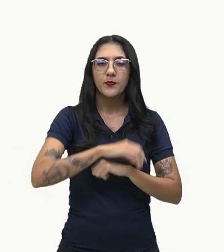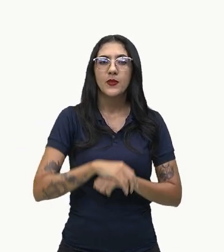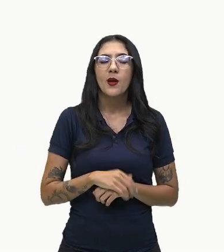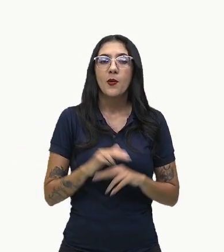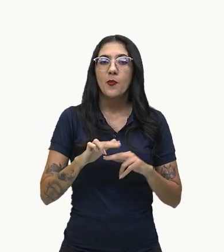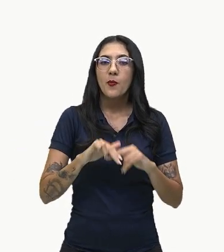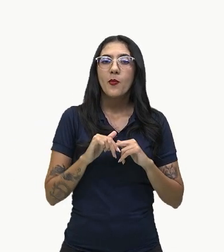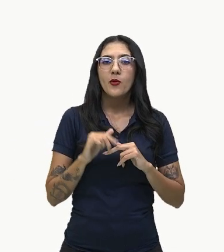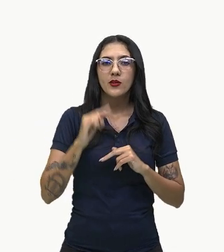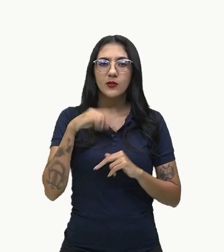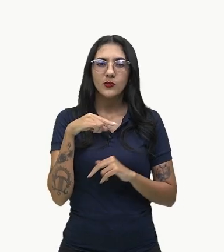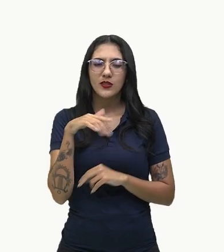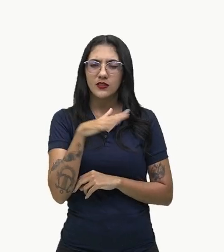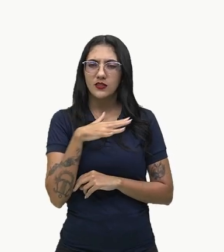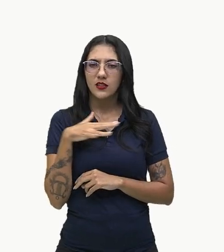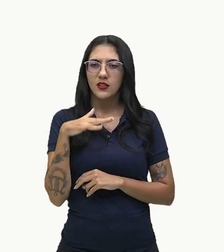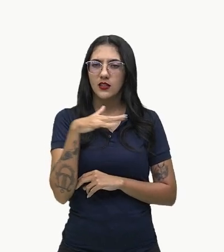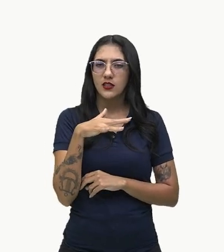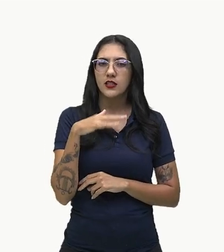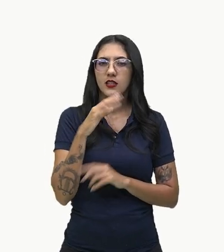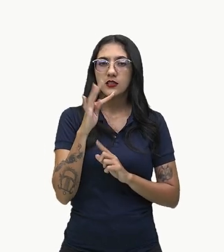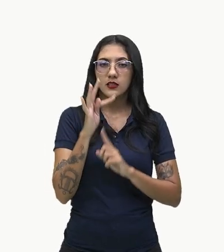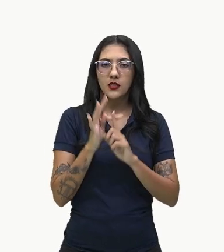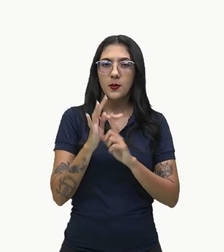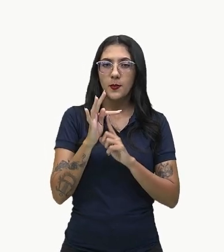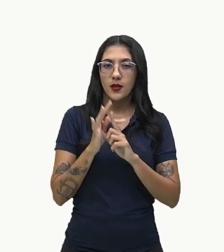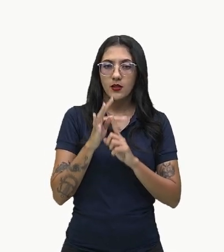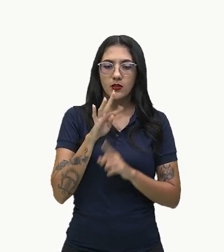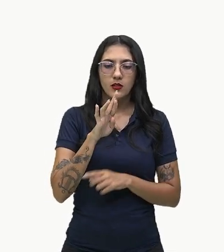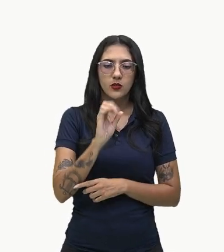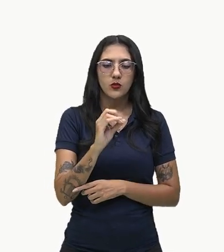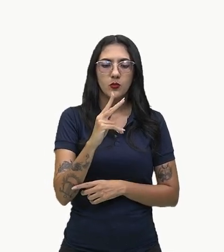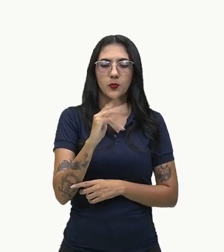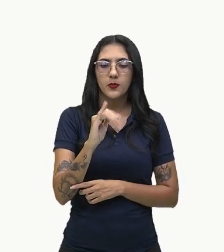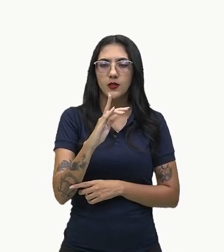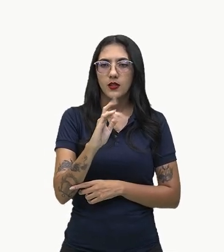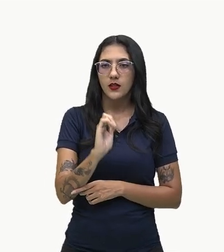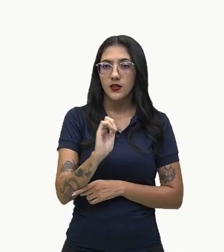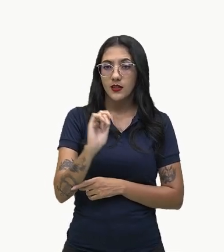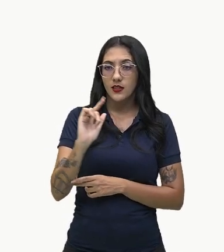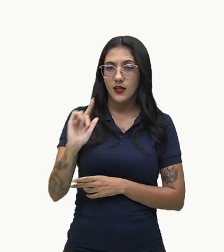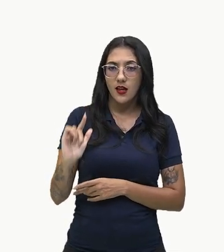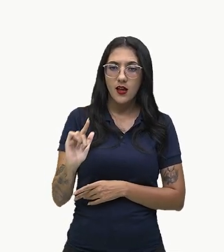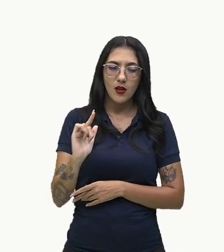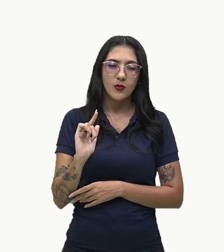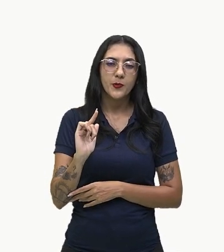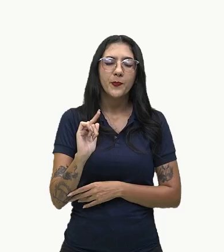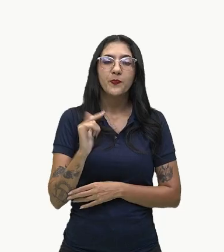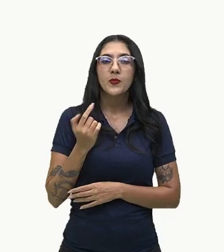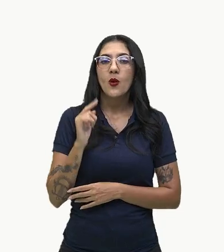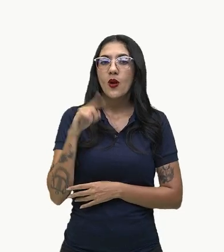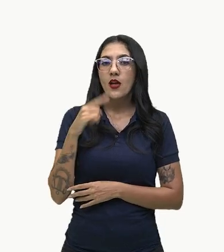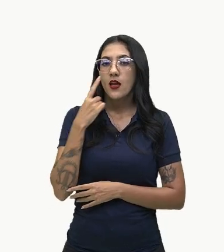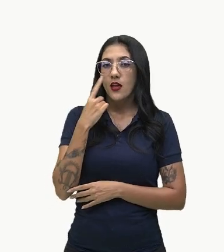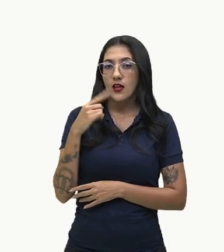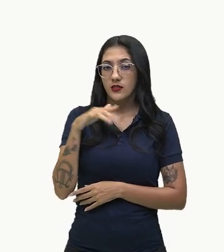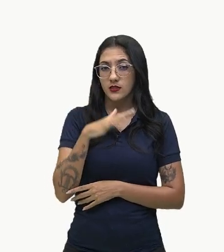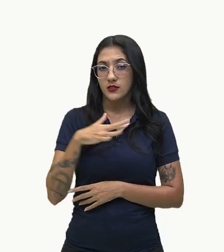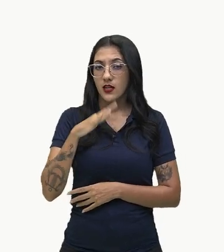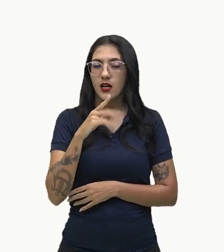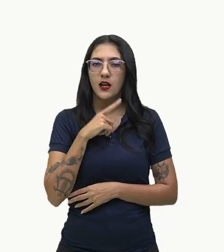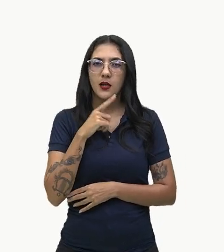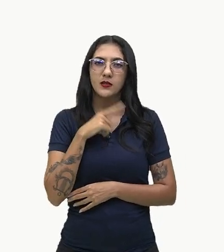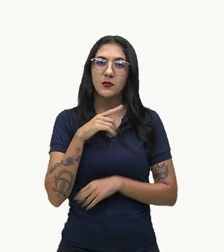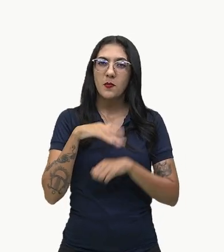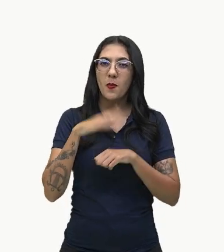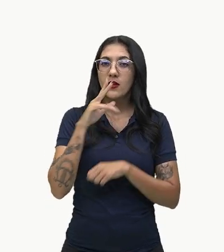essa faixa climática do nosso planeta, a zona tropical ou zona intertropical, ela recebe uma grande